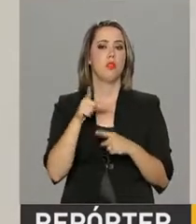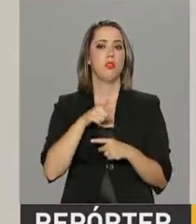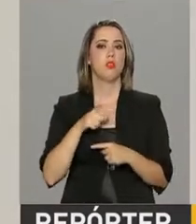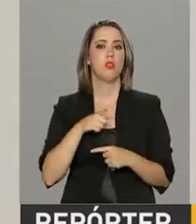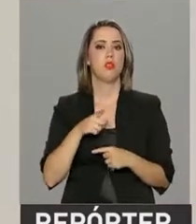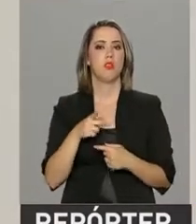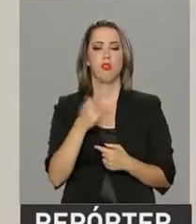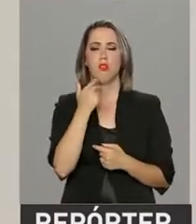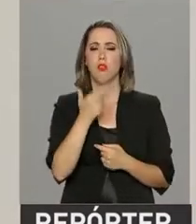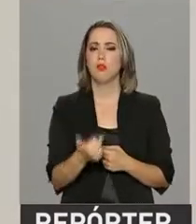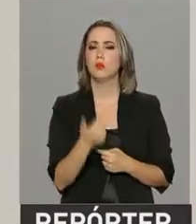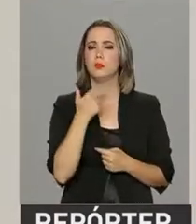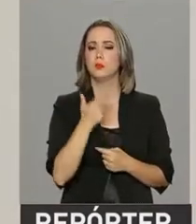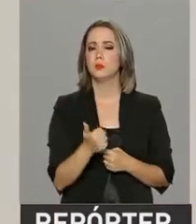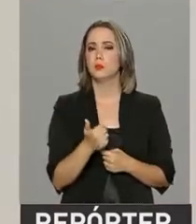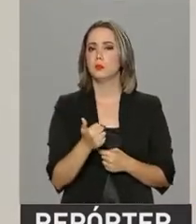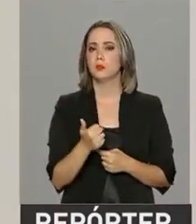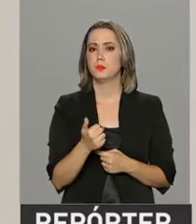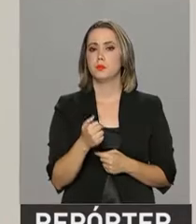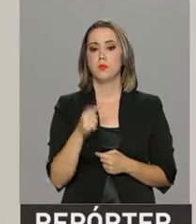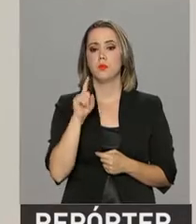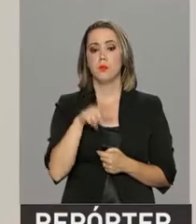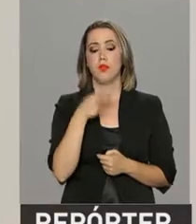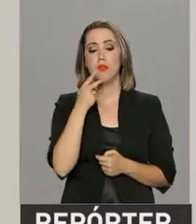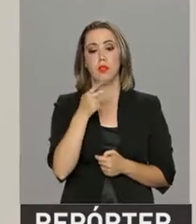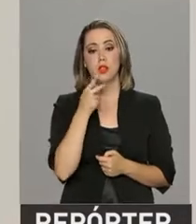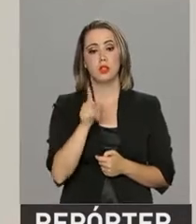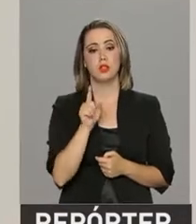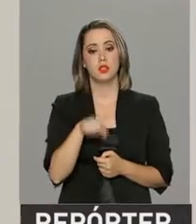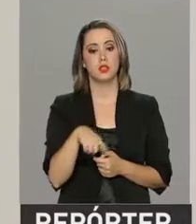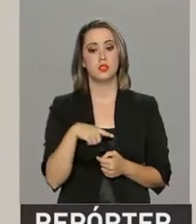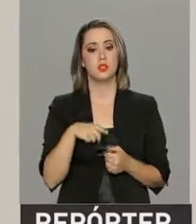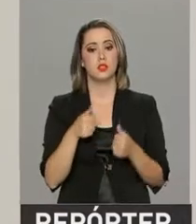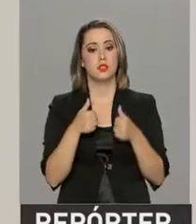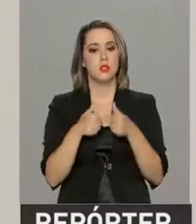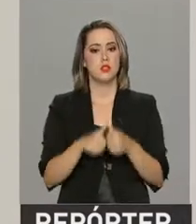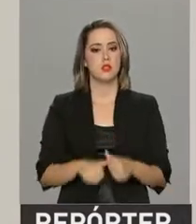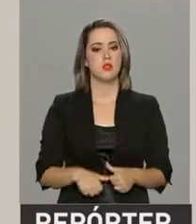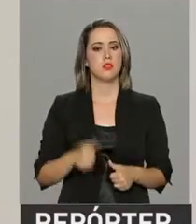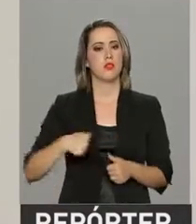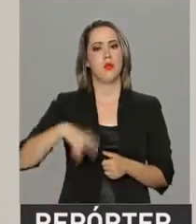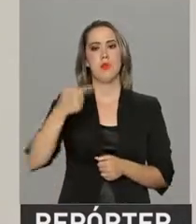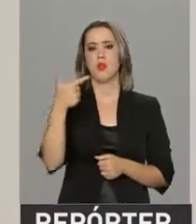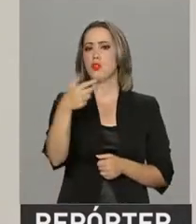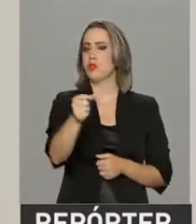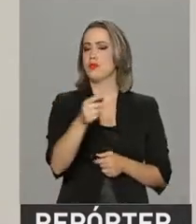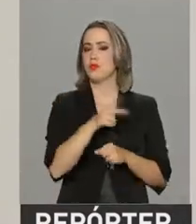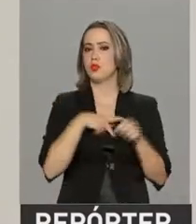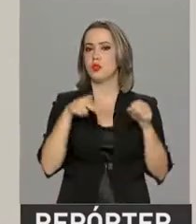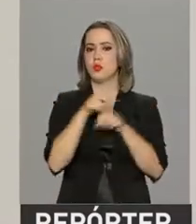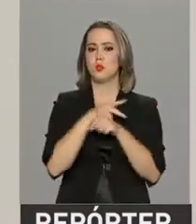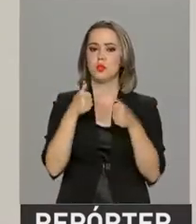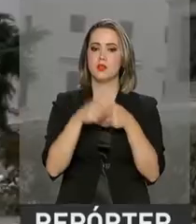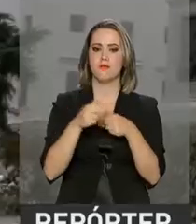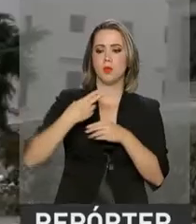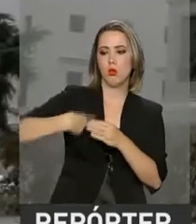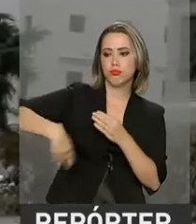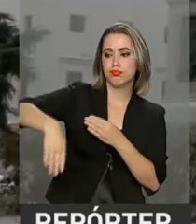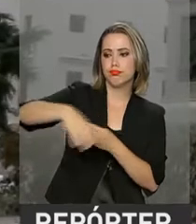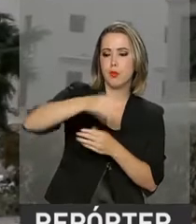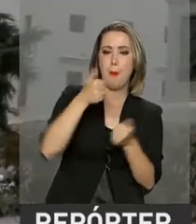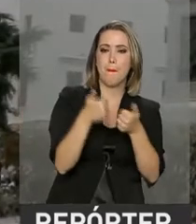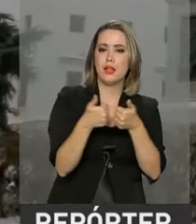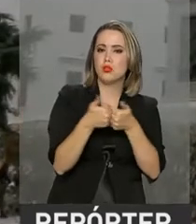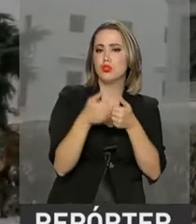língua que de falar uma língua que presente em mais de 20 países que estão aqui unidos esse